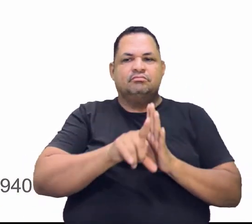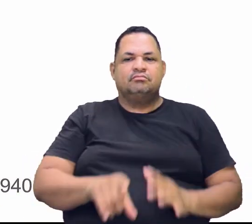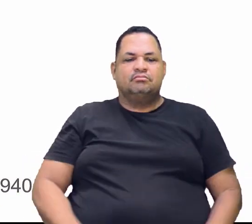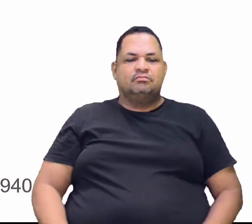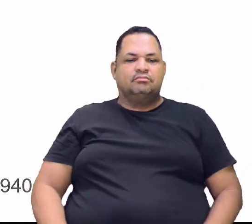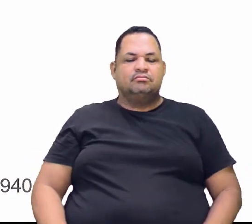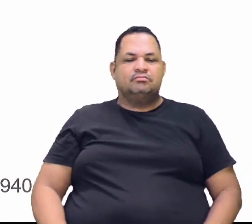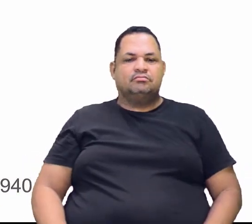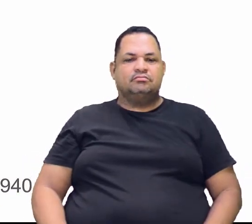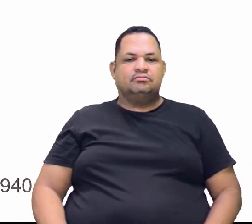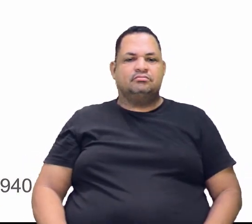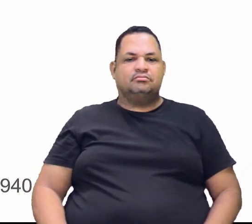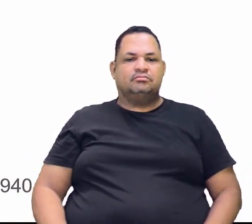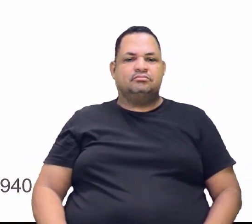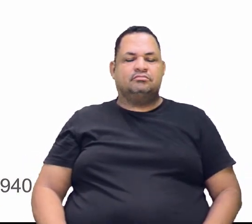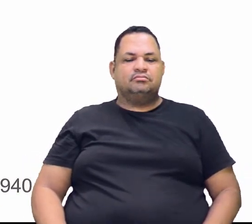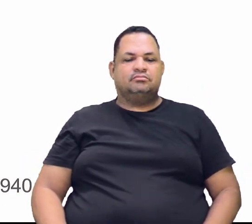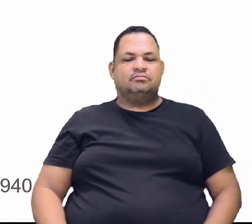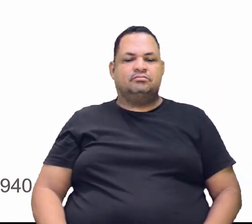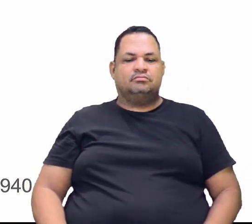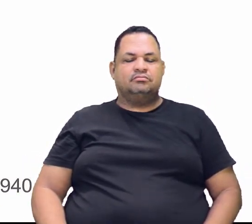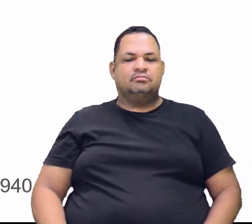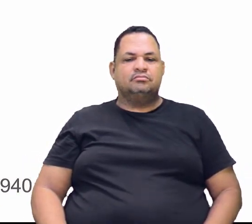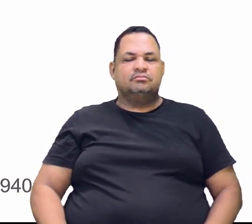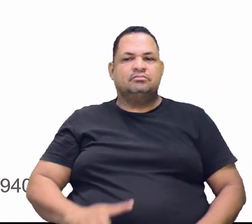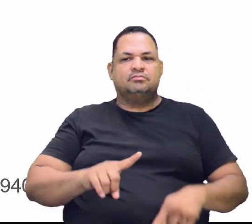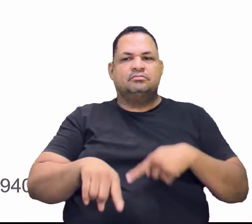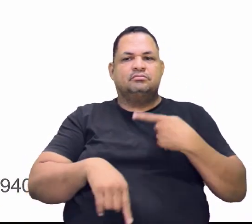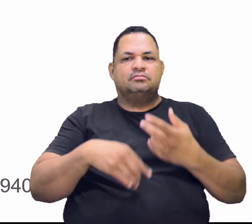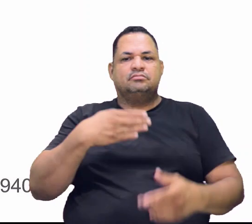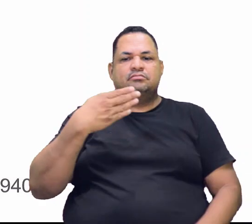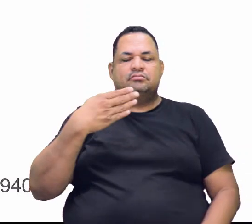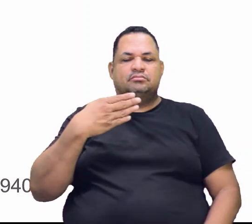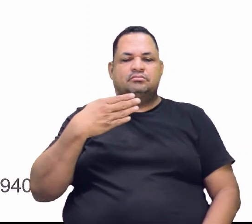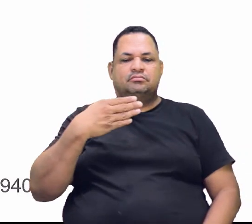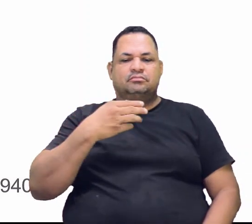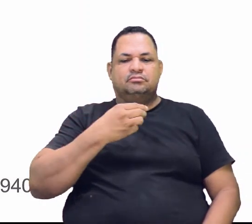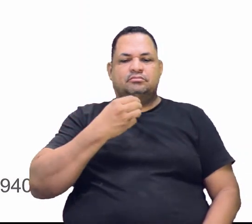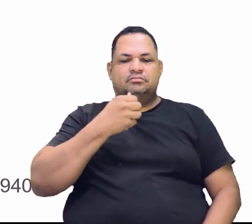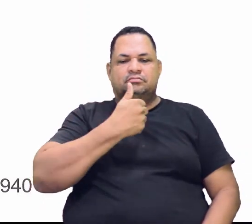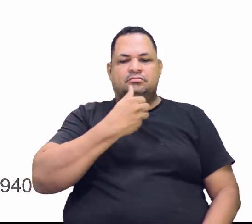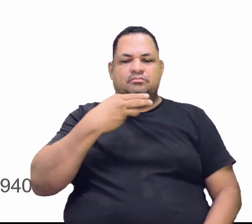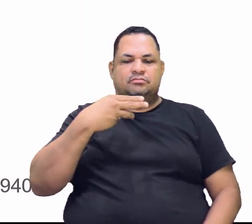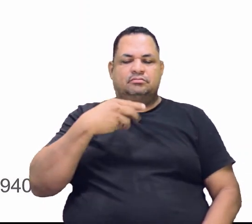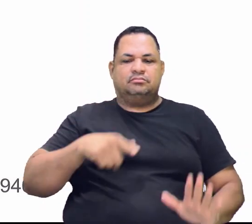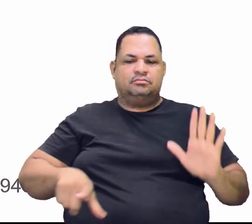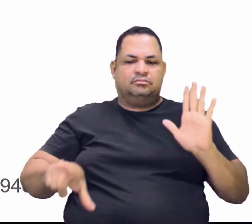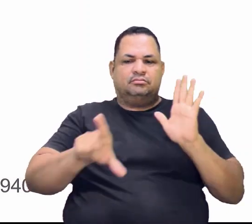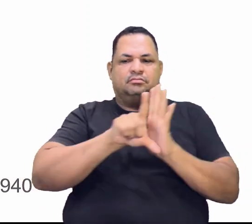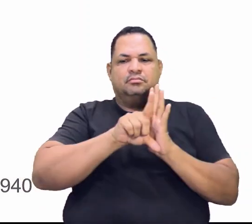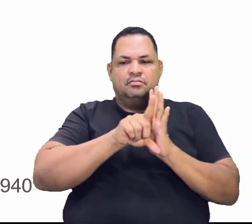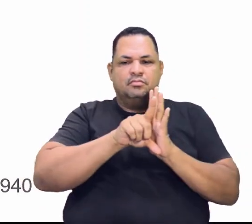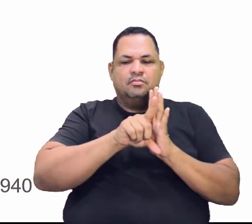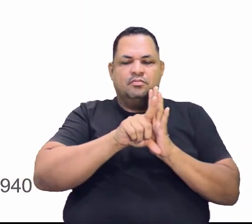Ok? E com isso, no dia 4 de... 13 de setembro, criada a